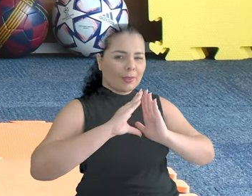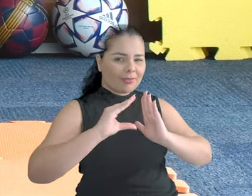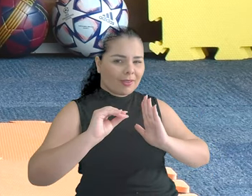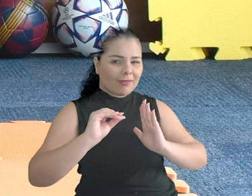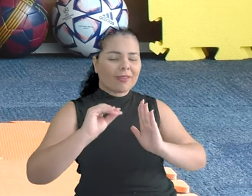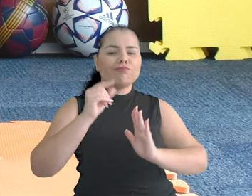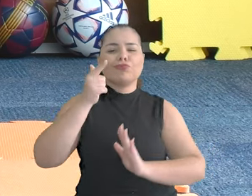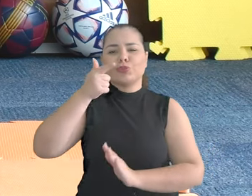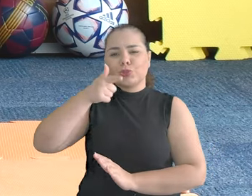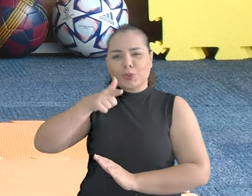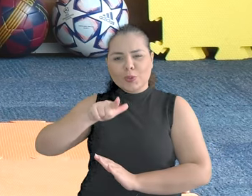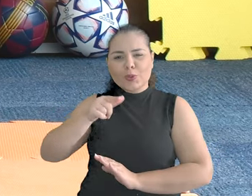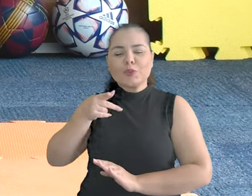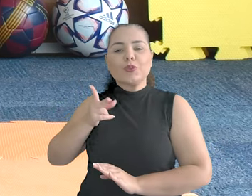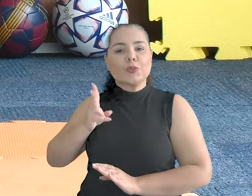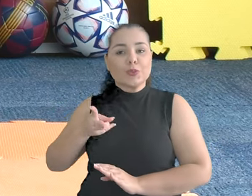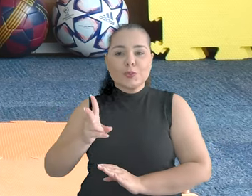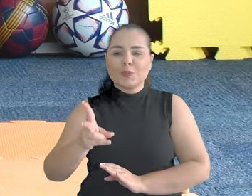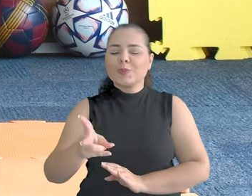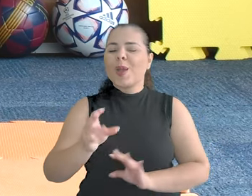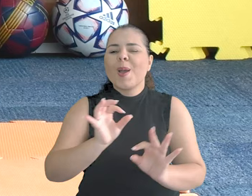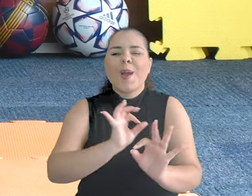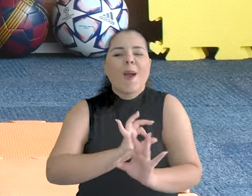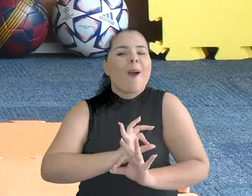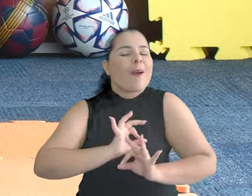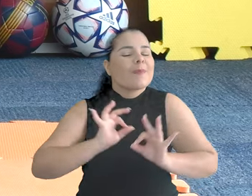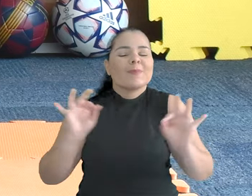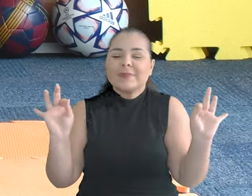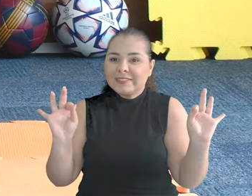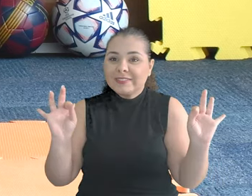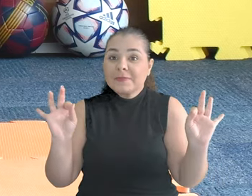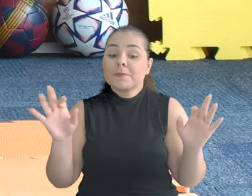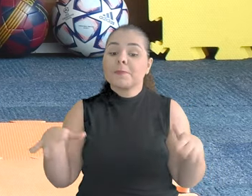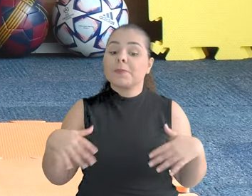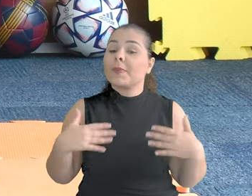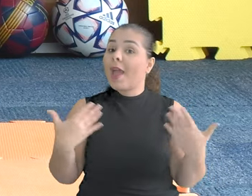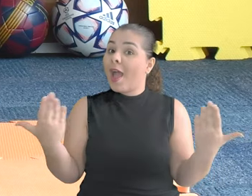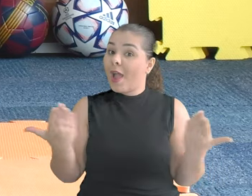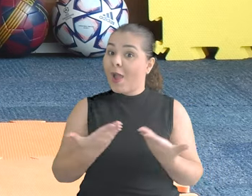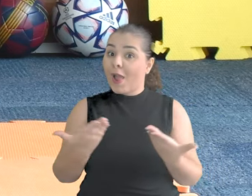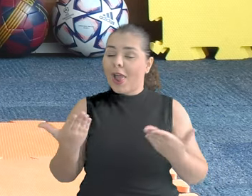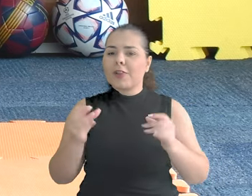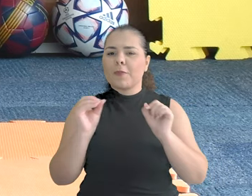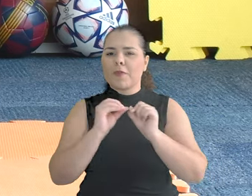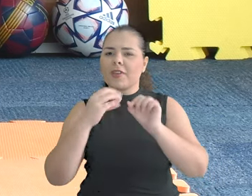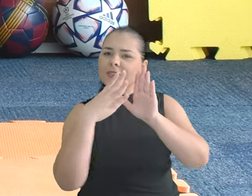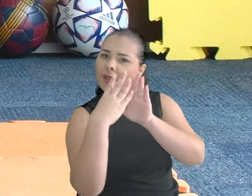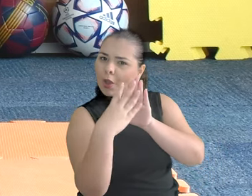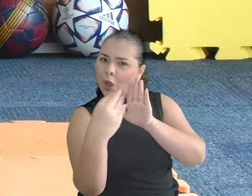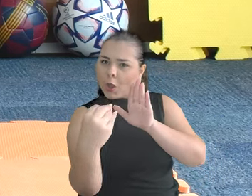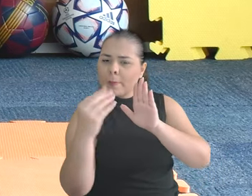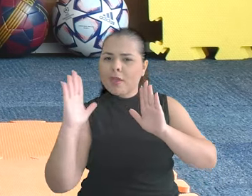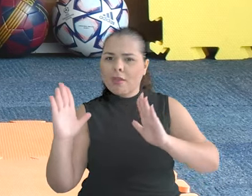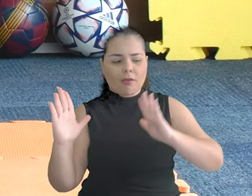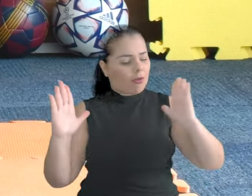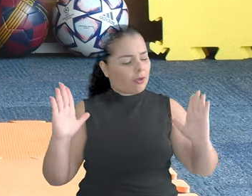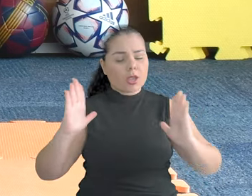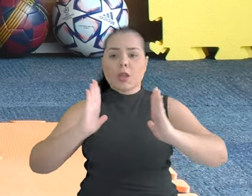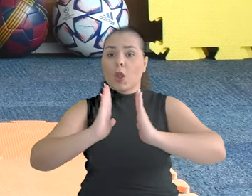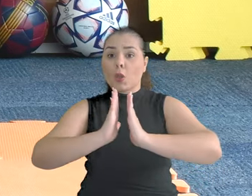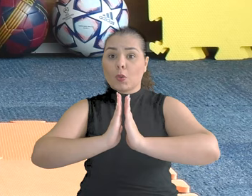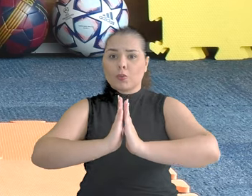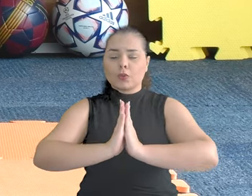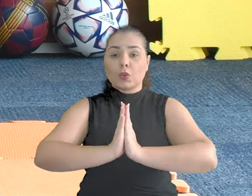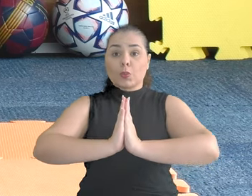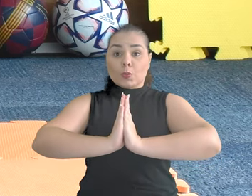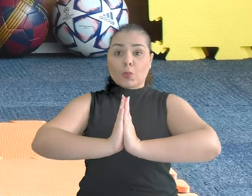Isso, mais um pouquinho, delícia! A gente vai juntar as palmas das mãos aqui na frente